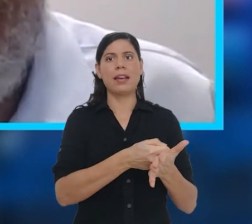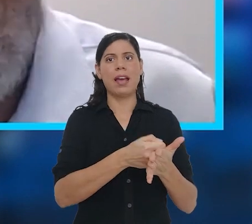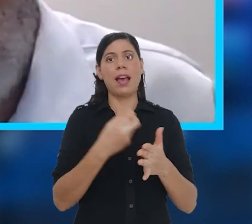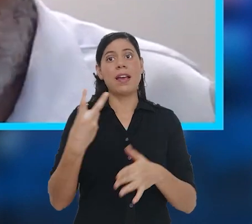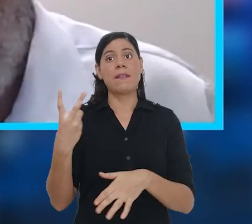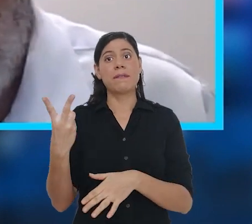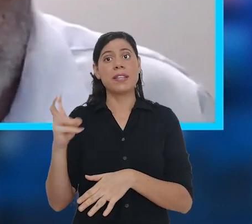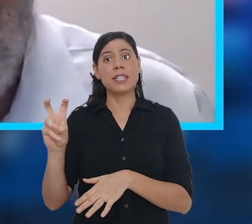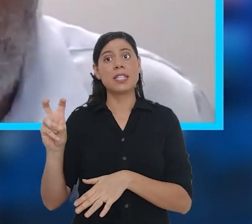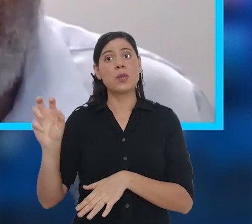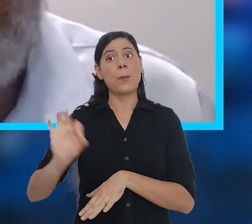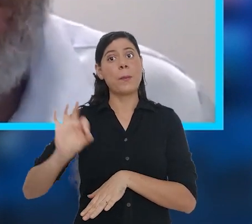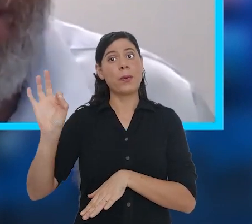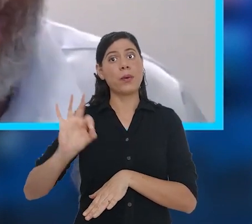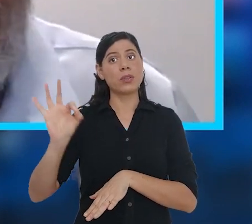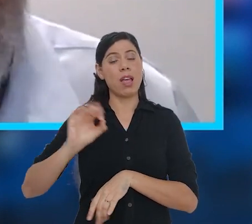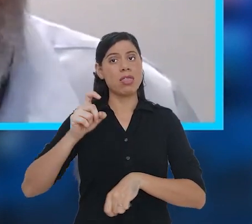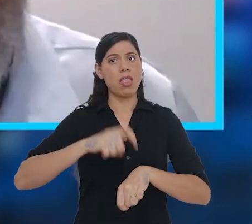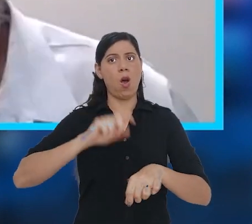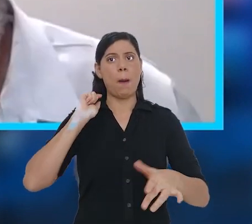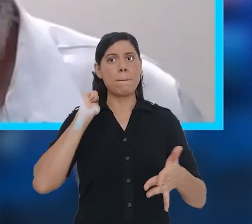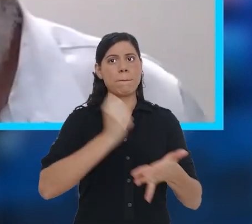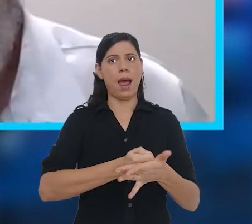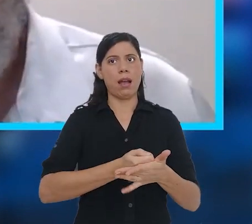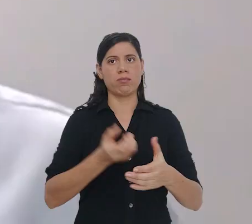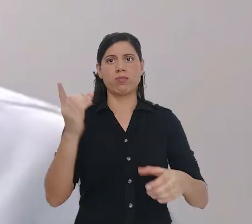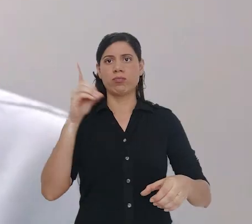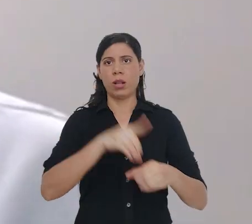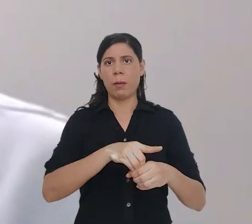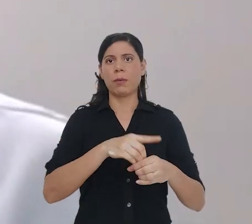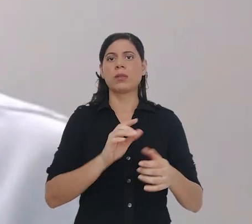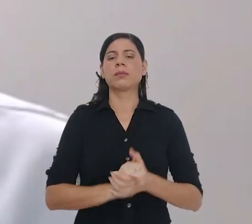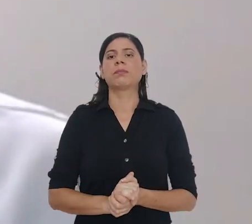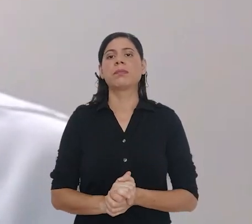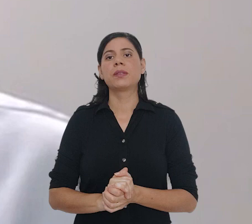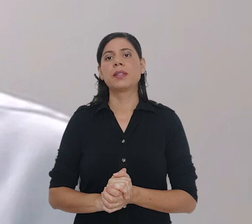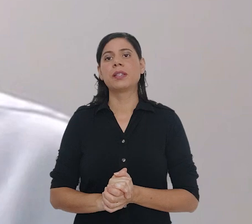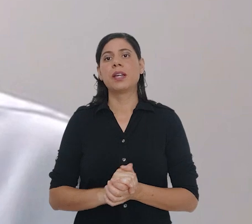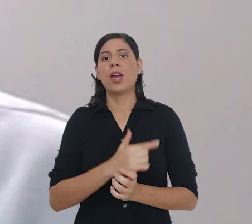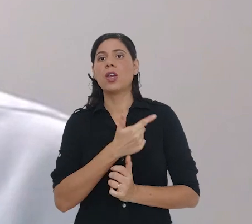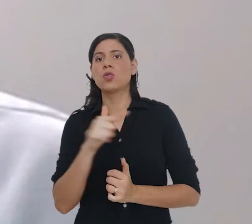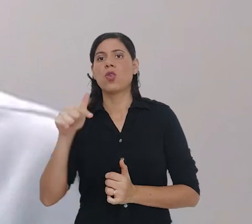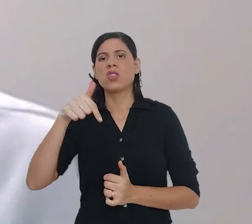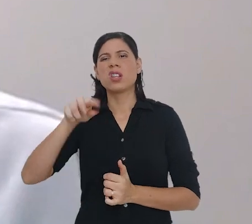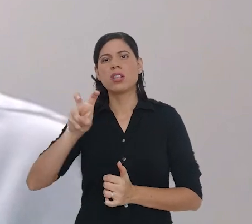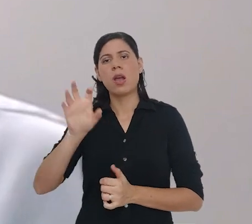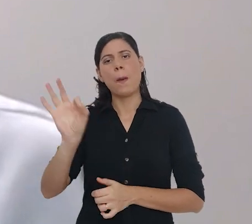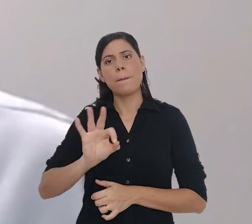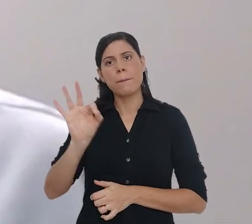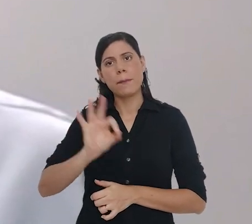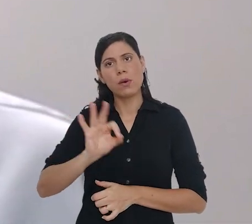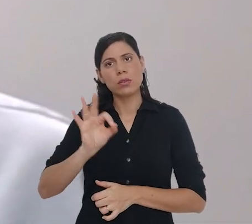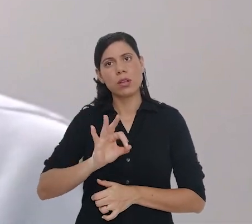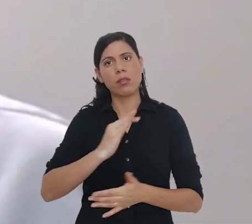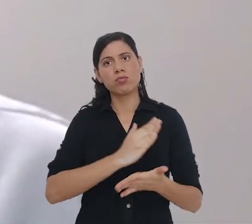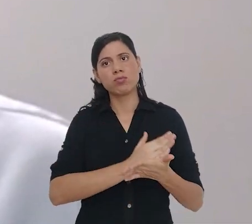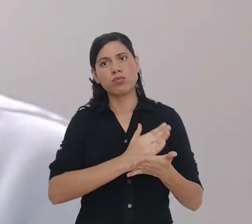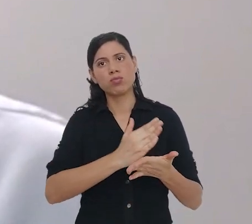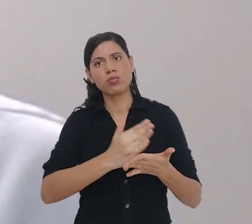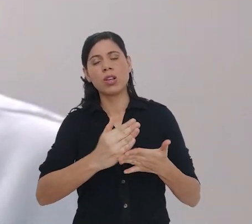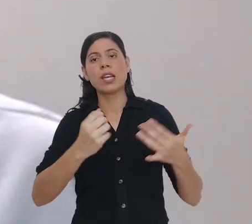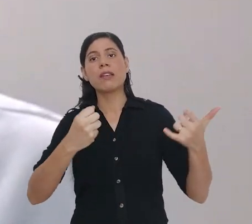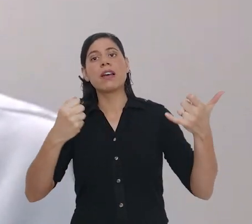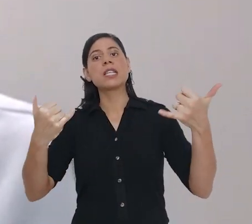vista 25% do imóvel, você tem que depositar no ato, e os outros 75%, você